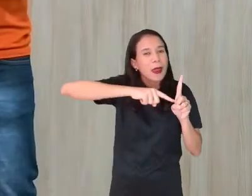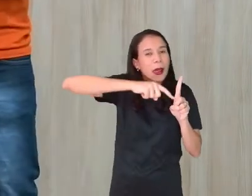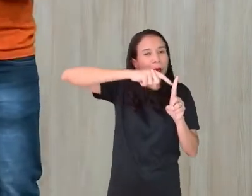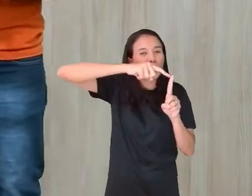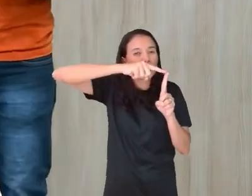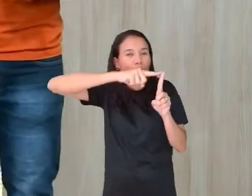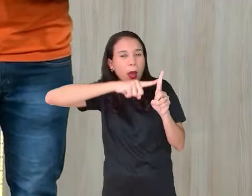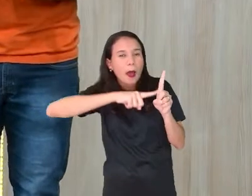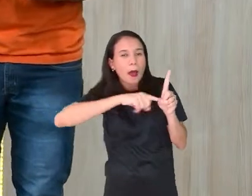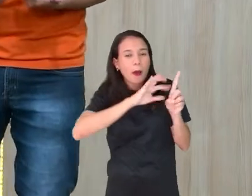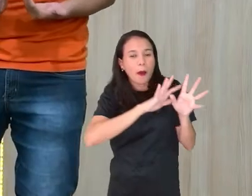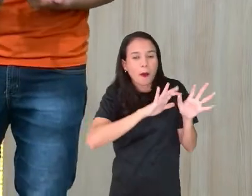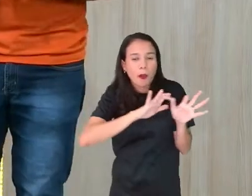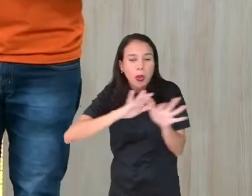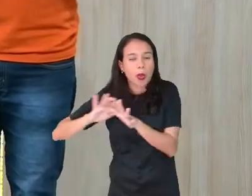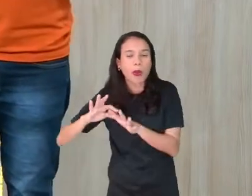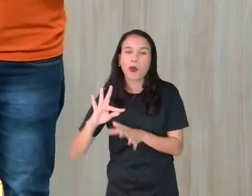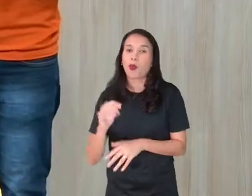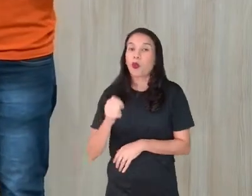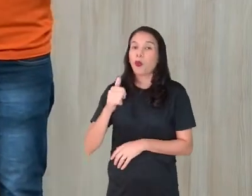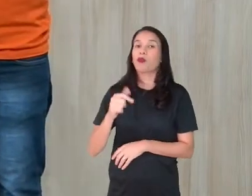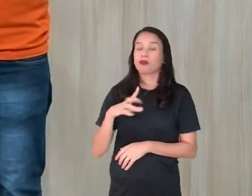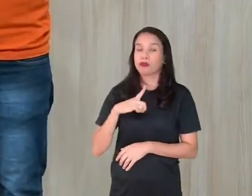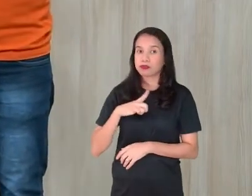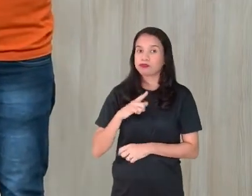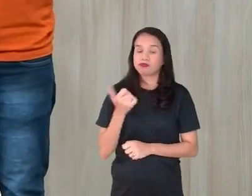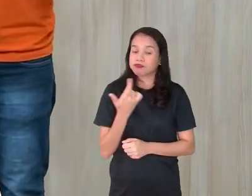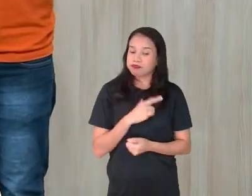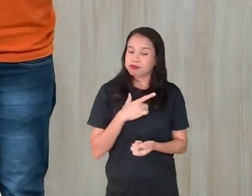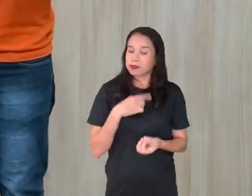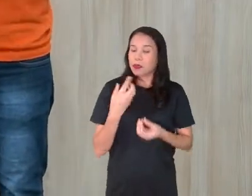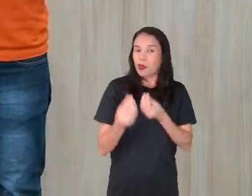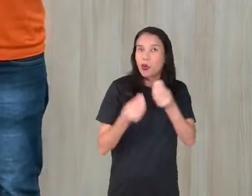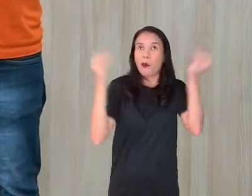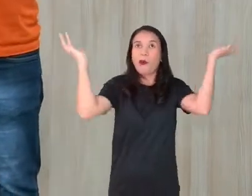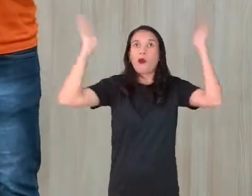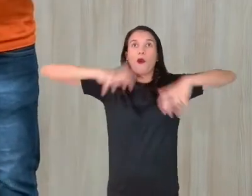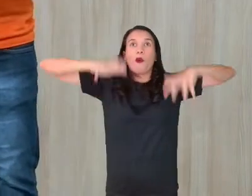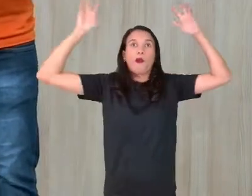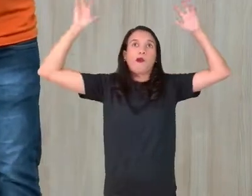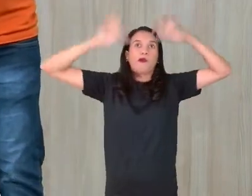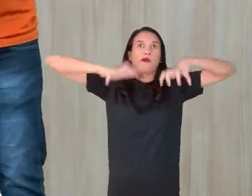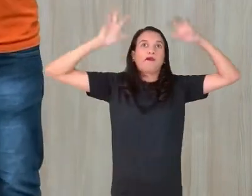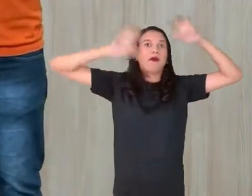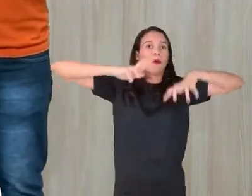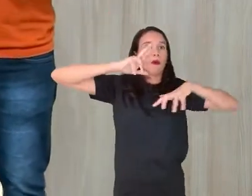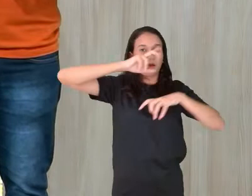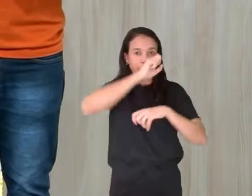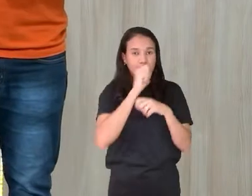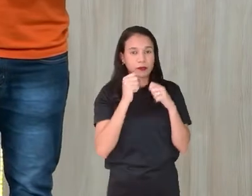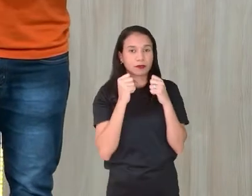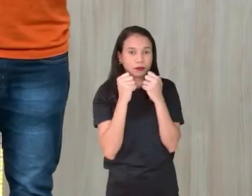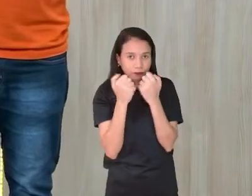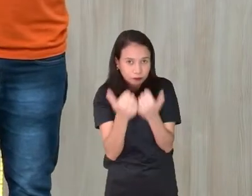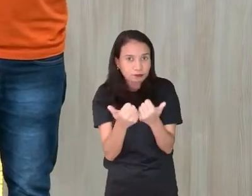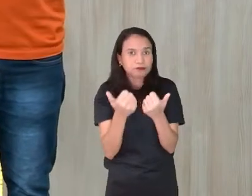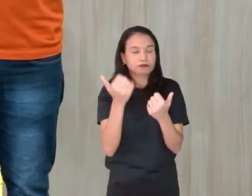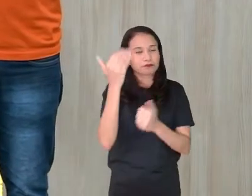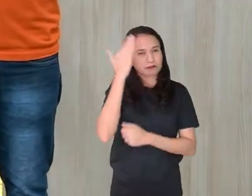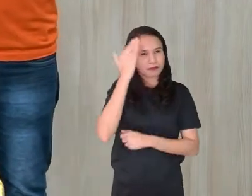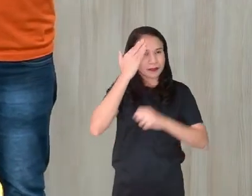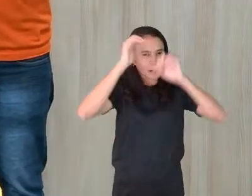né, puxado ali por temperado. Beleza, então não vai ter essa chuva tão intensa. Ok, pessoal? Deu